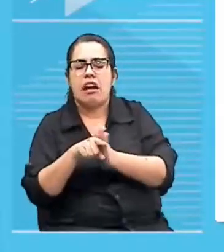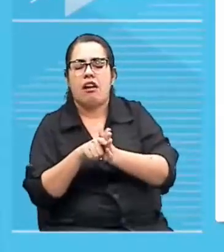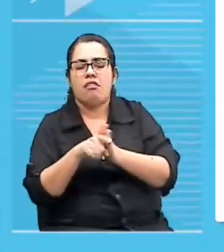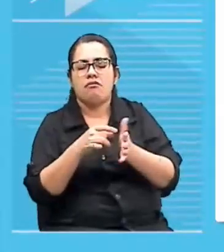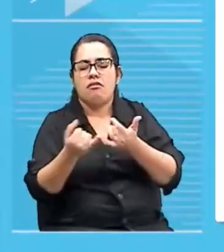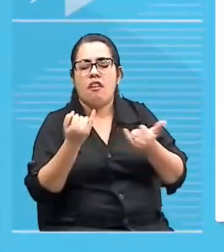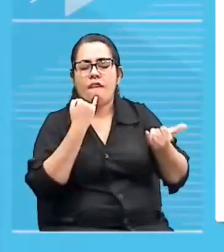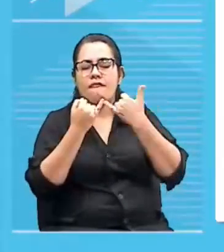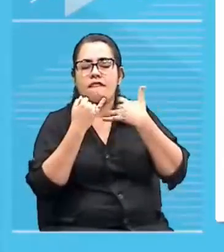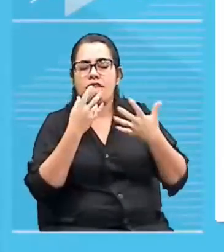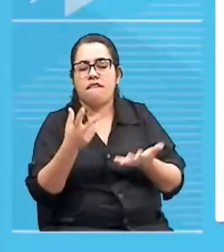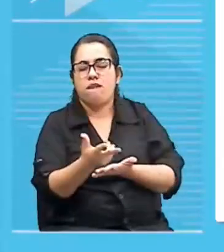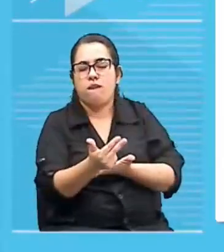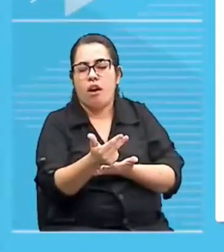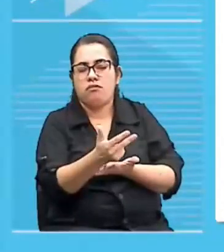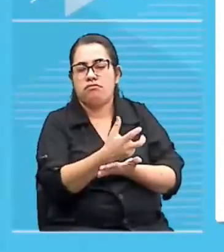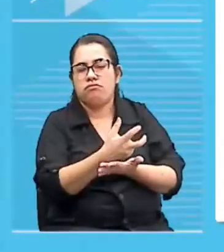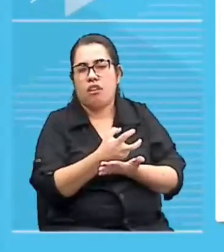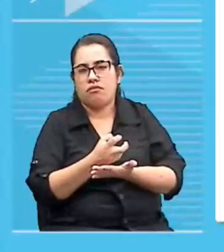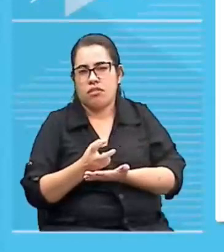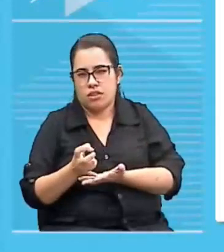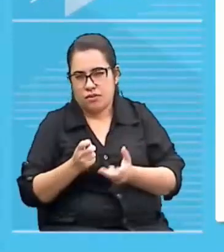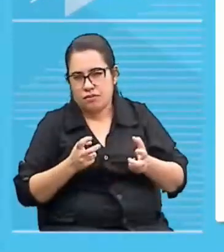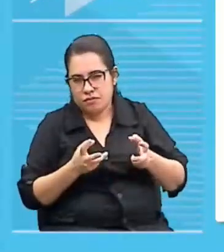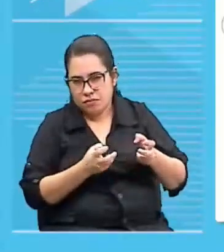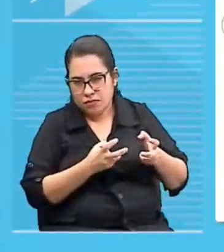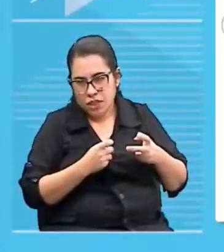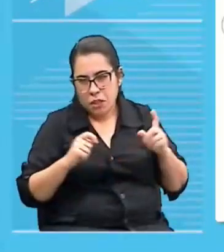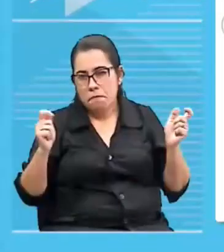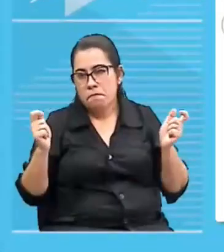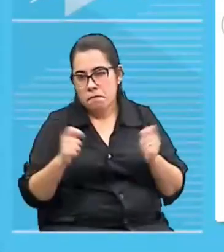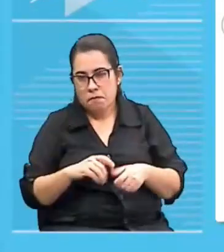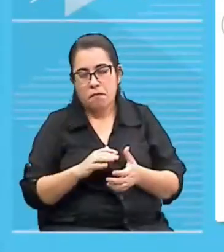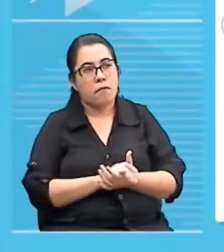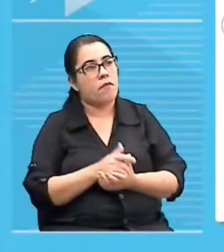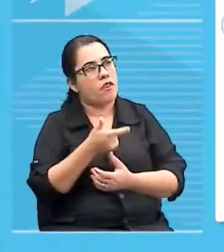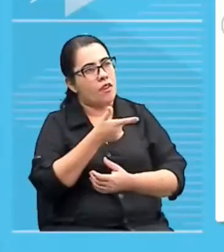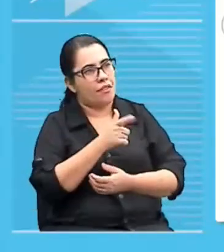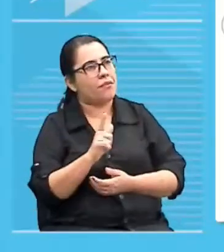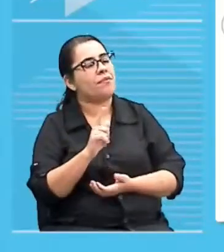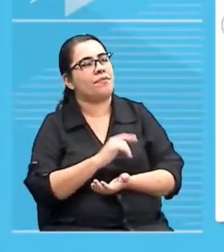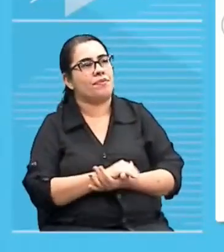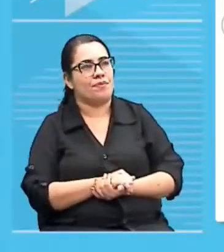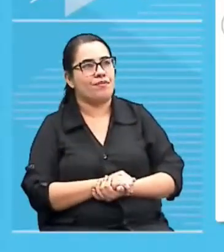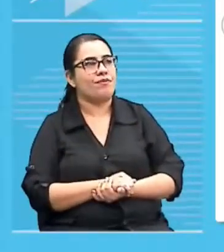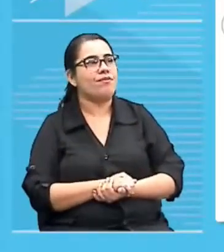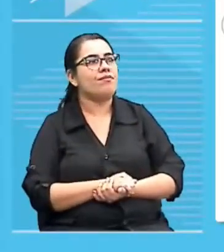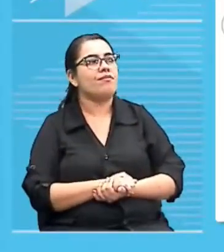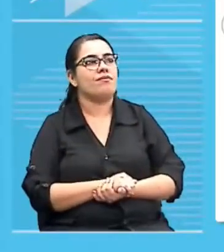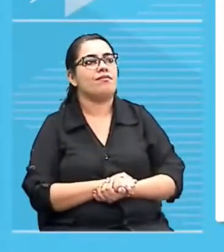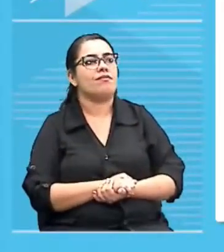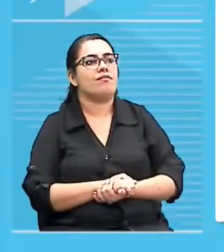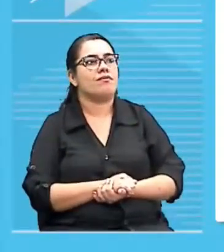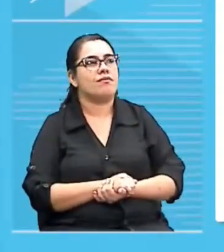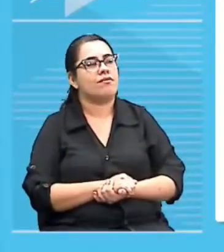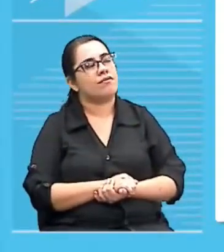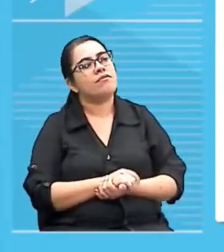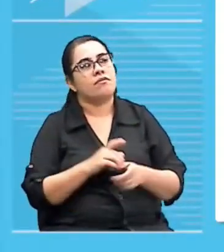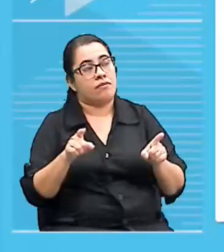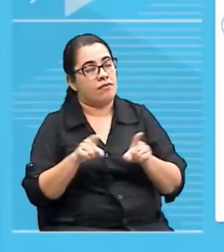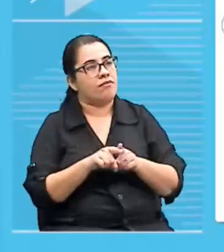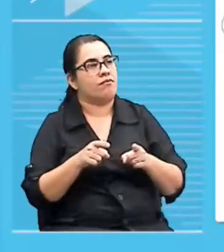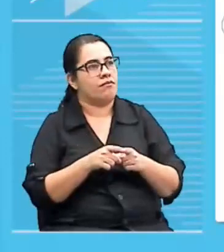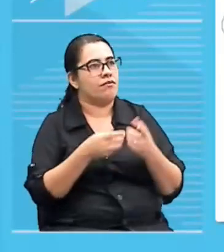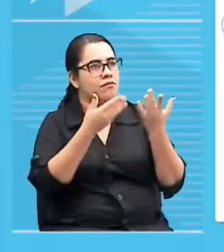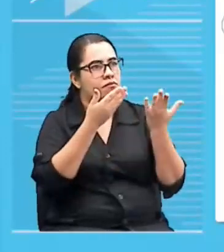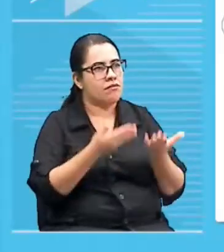informação, por exemplo, tá? Esse aí foi um outro ponto que eu trouxe para vocês. E aí, galerinha, eu trouxe